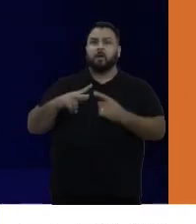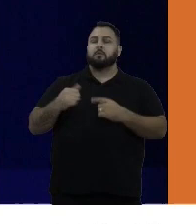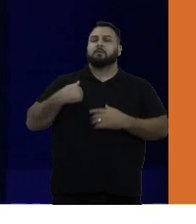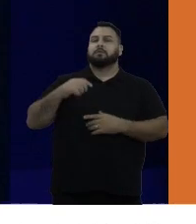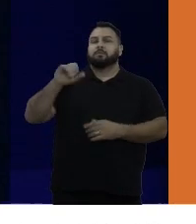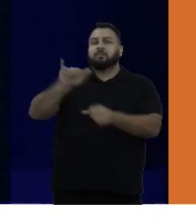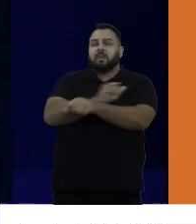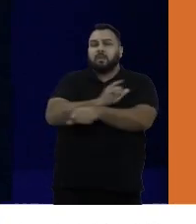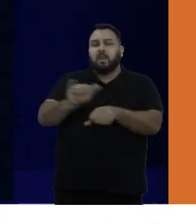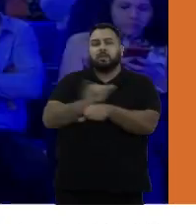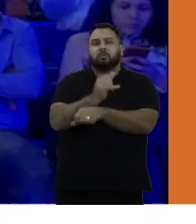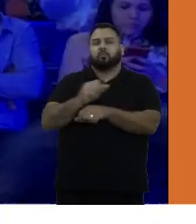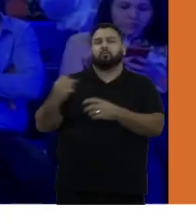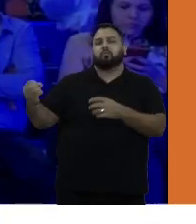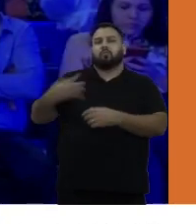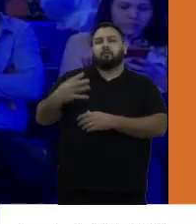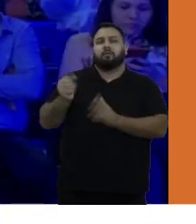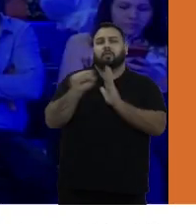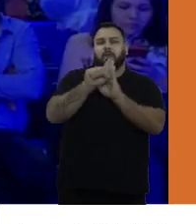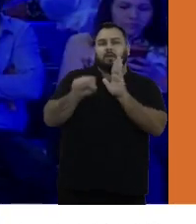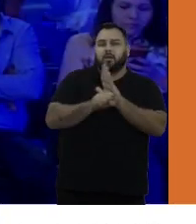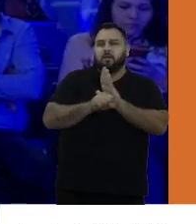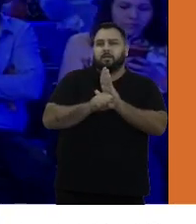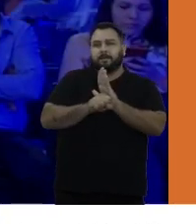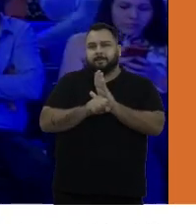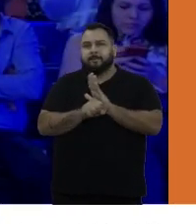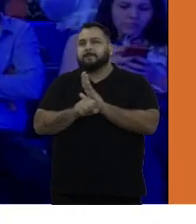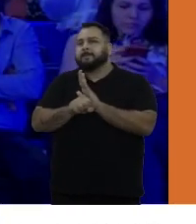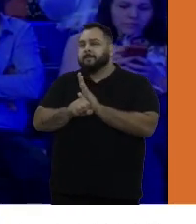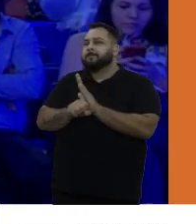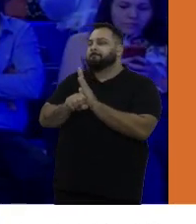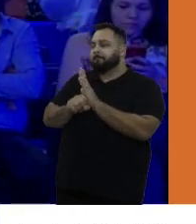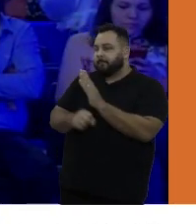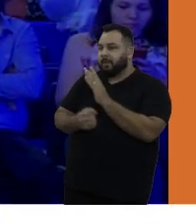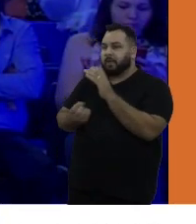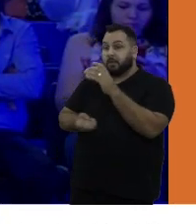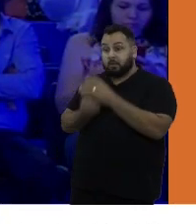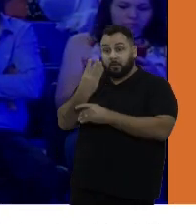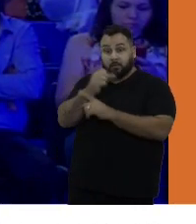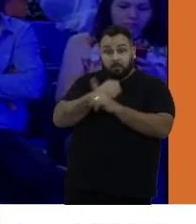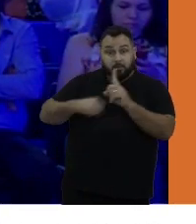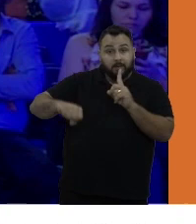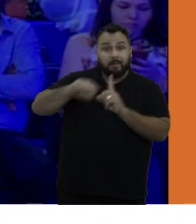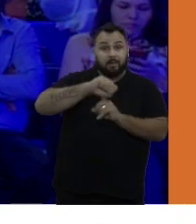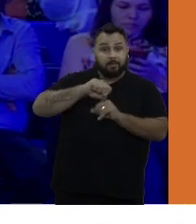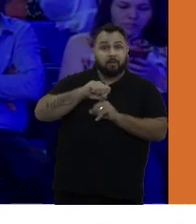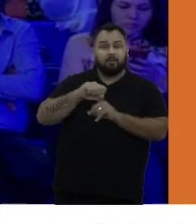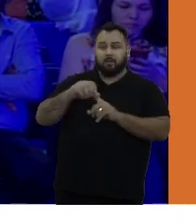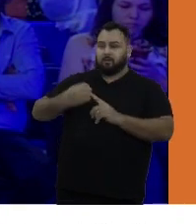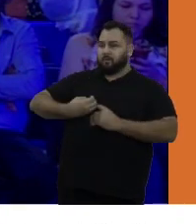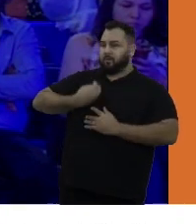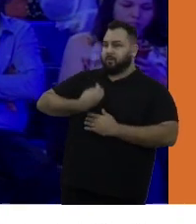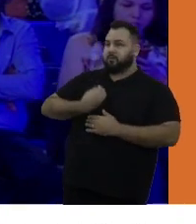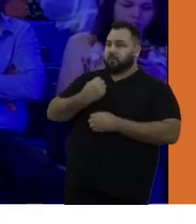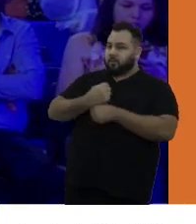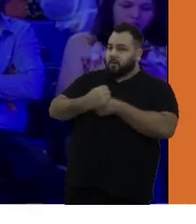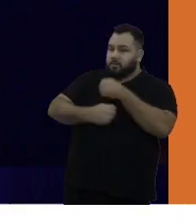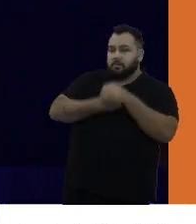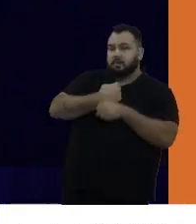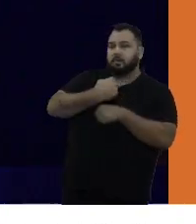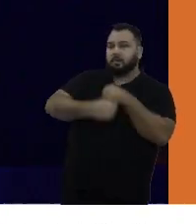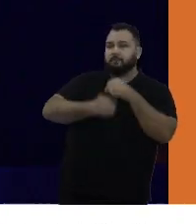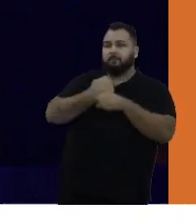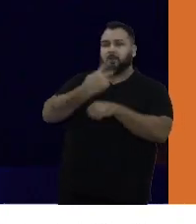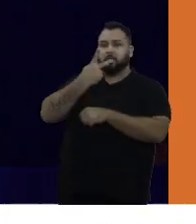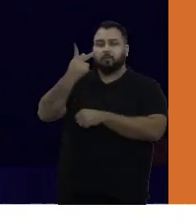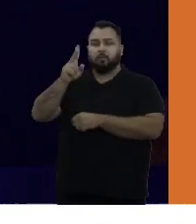século, da construção dessa sociedade que a gente vai viver nos próximos anos. E quando a gente fala de inteligência artificial,